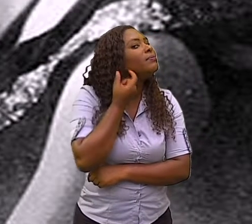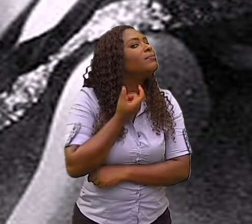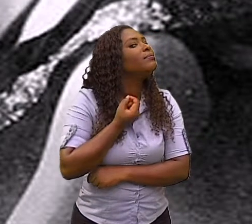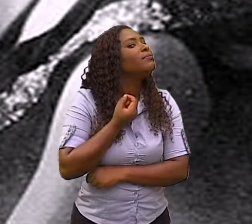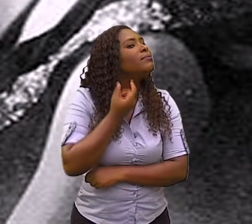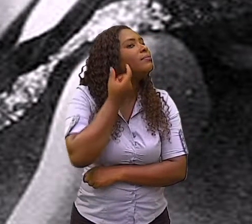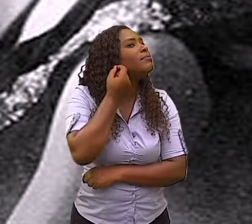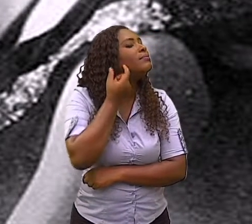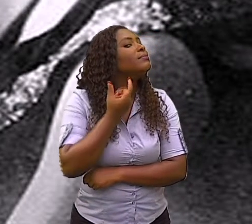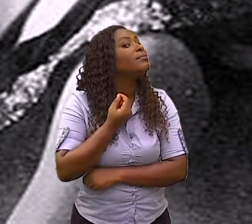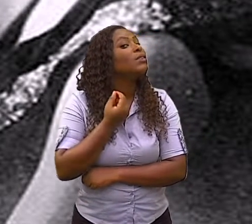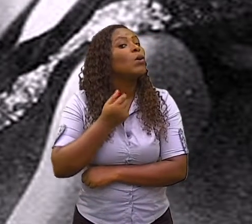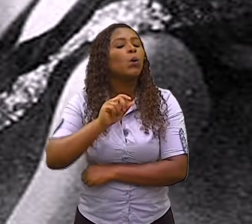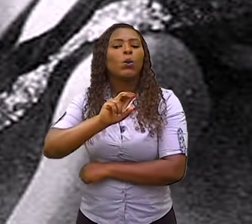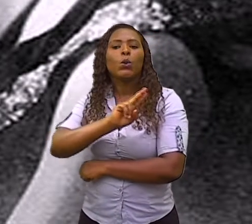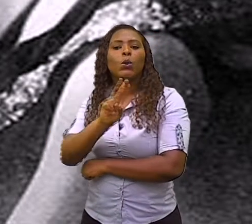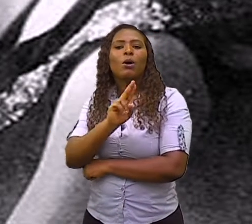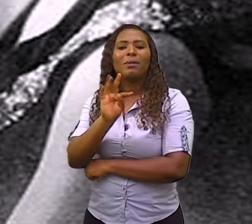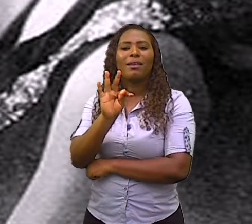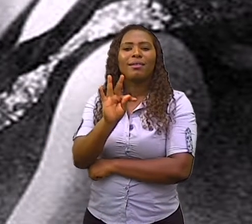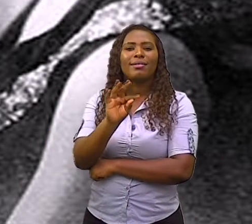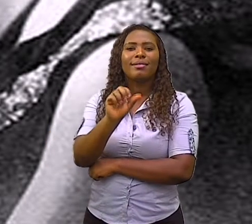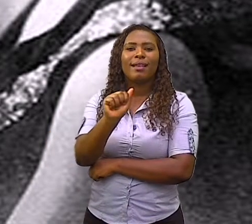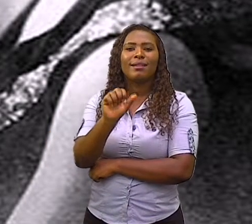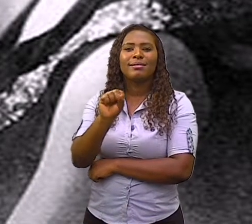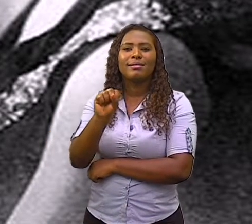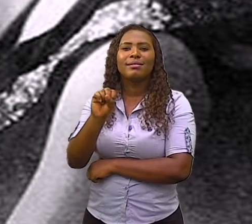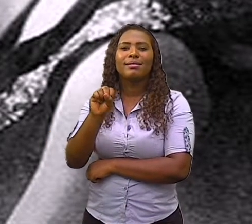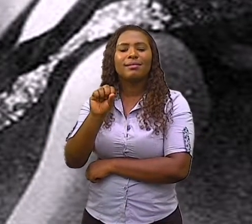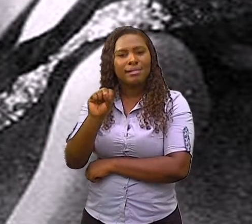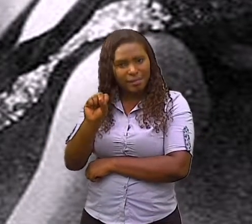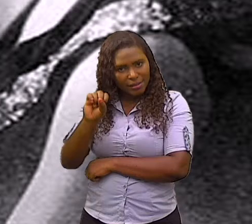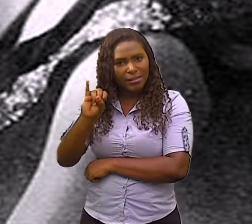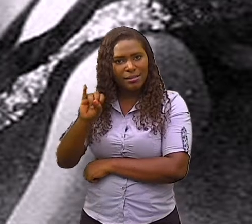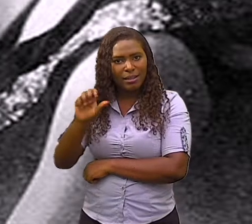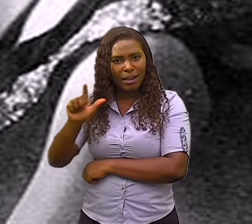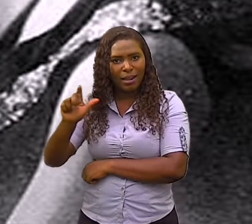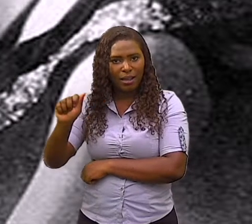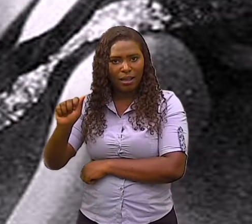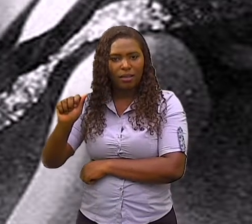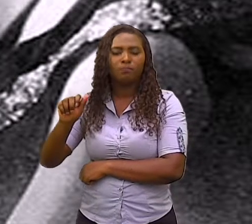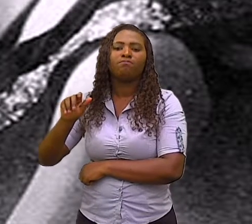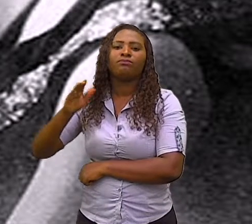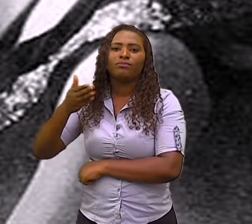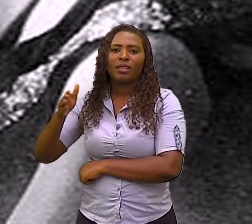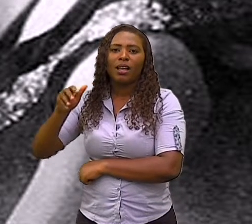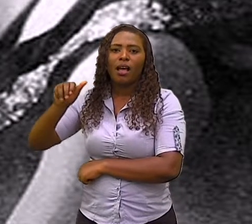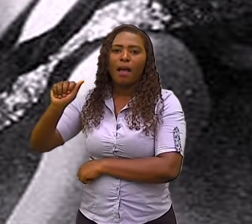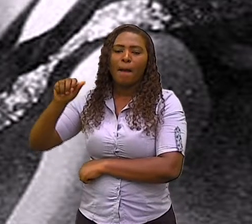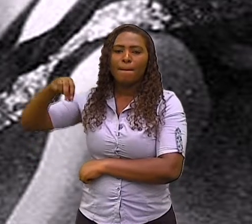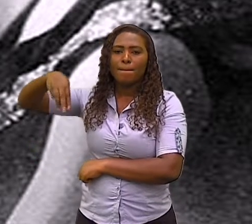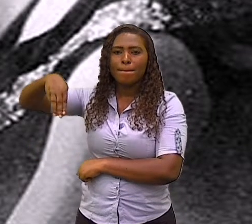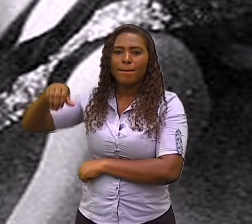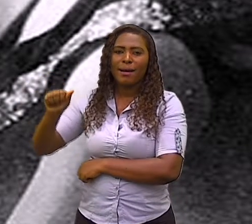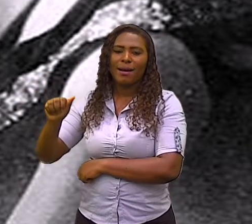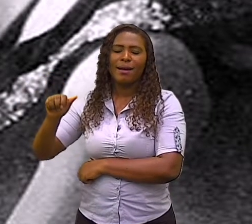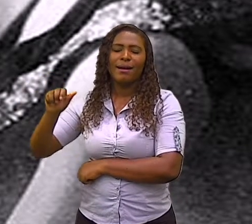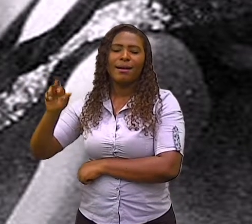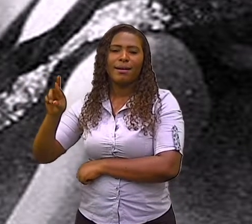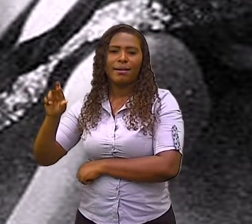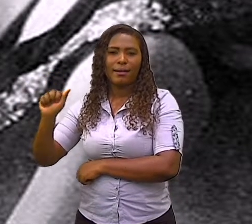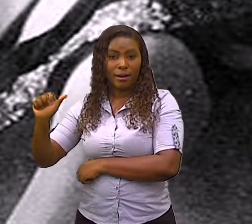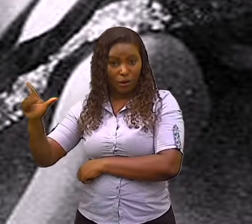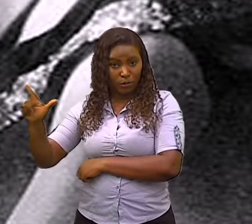do Amaral nasceu no dia 1º de setembro de 1886, no município de Capivari, interior de São